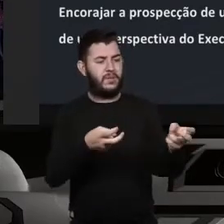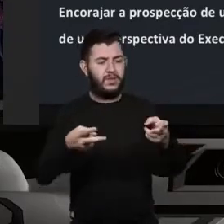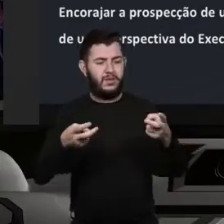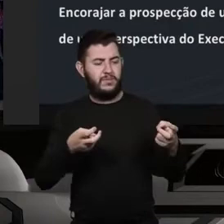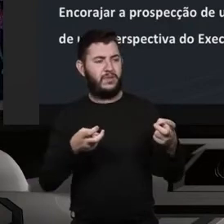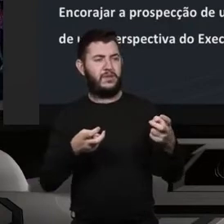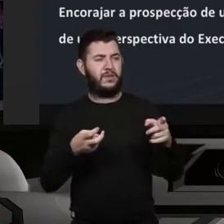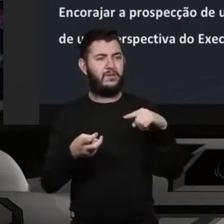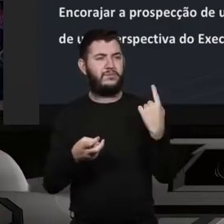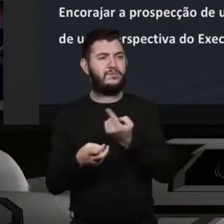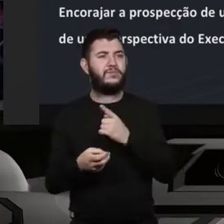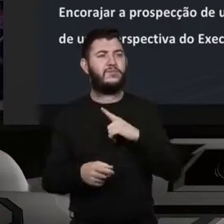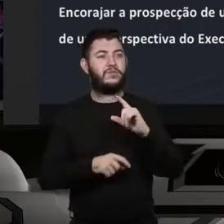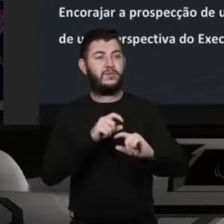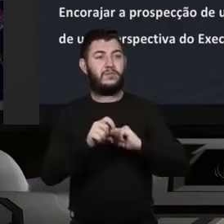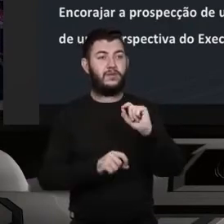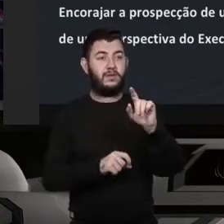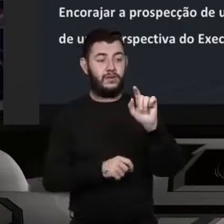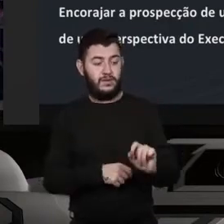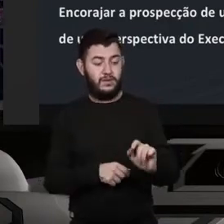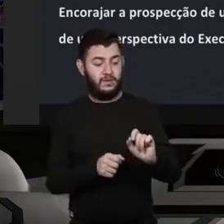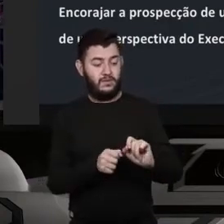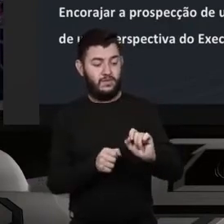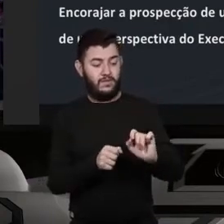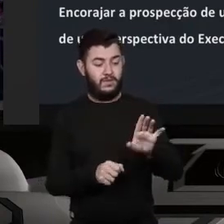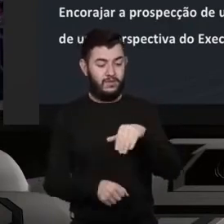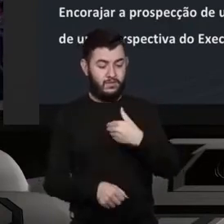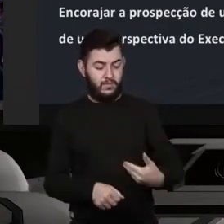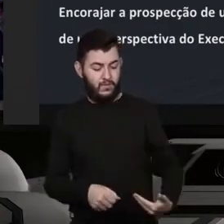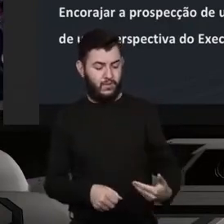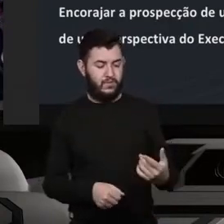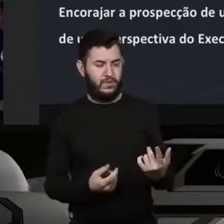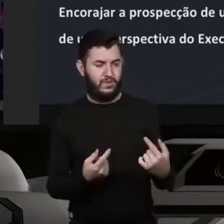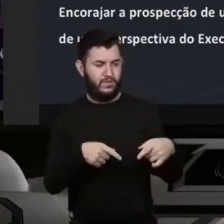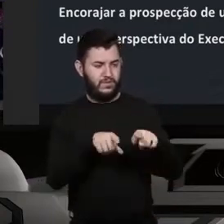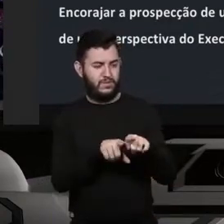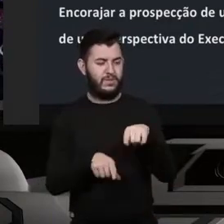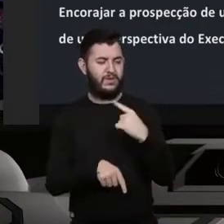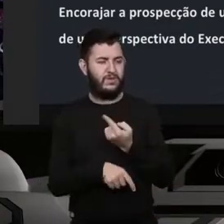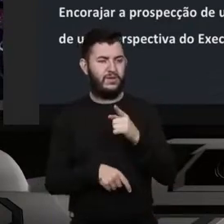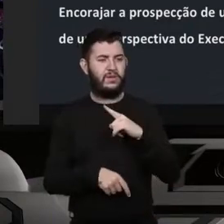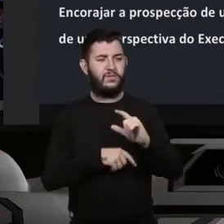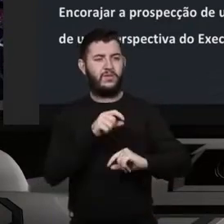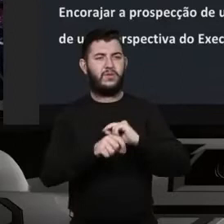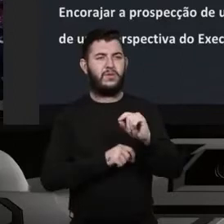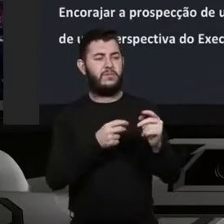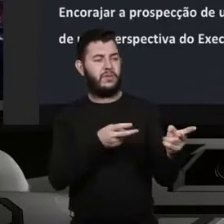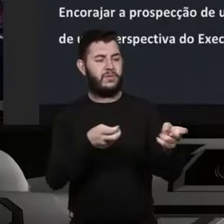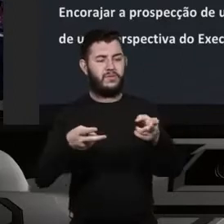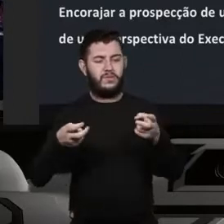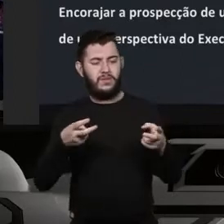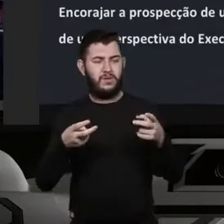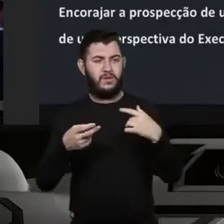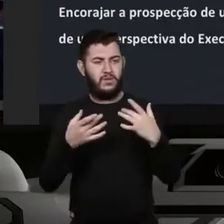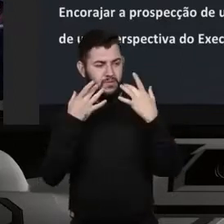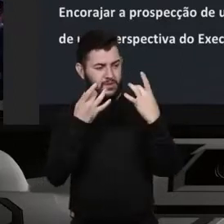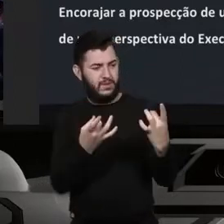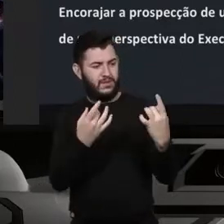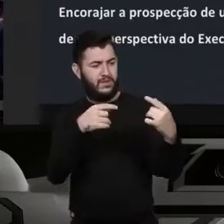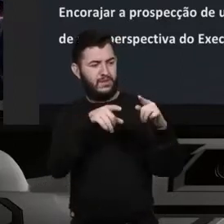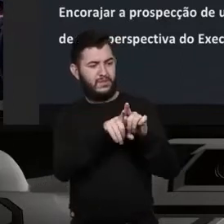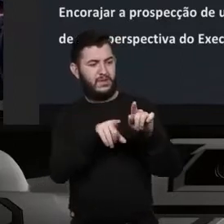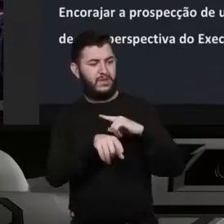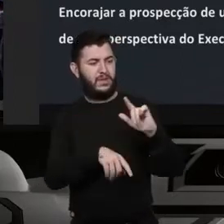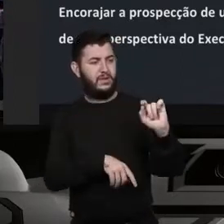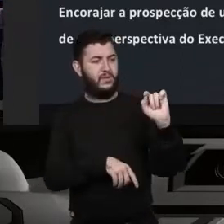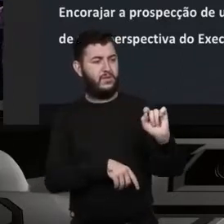esses agentes do fazer público para uma percepção de observador, gerar um overview, uma visão sistêmica grande, né?